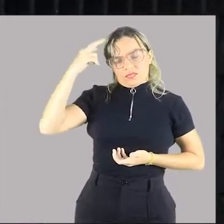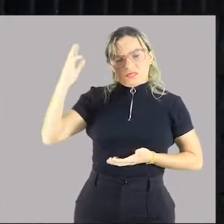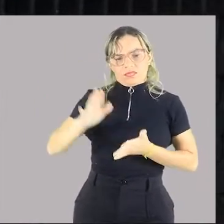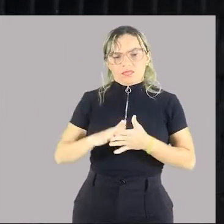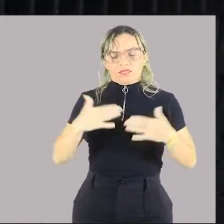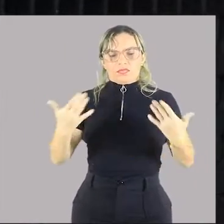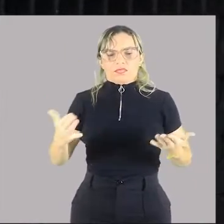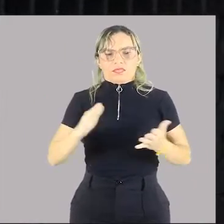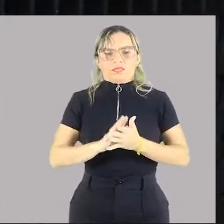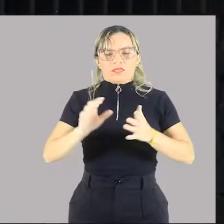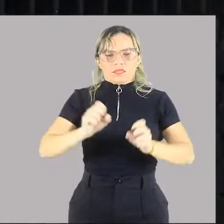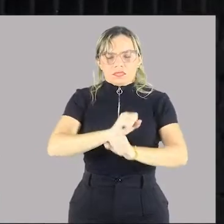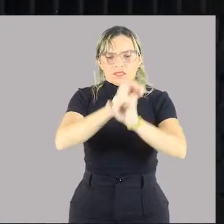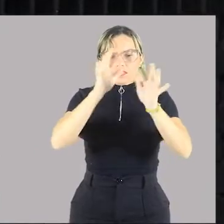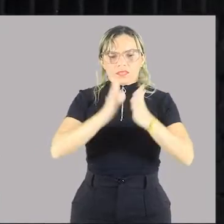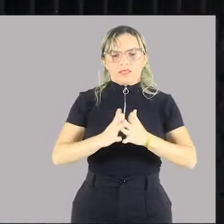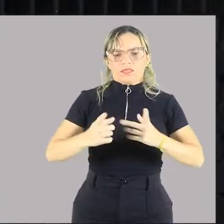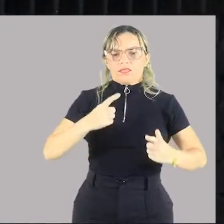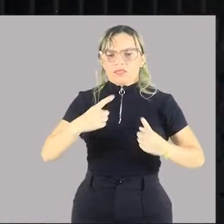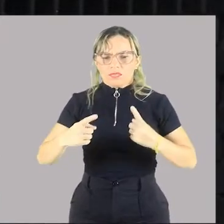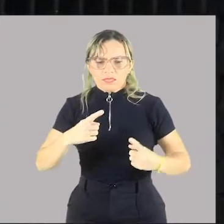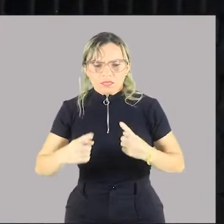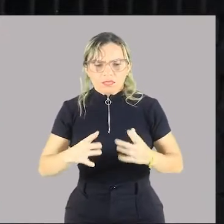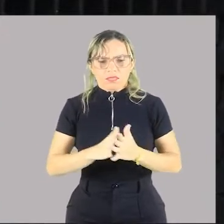vai claramente discutir isso.